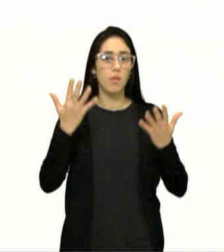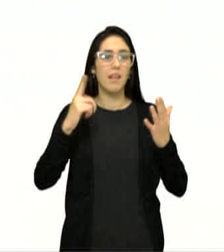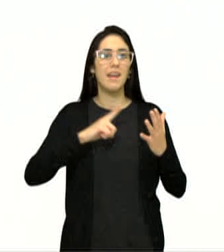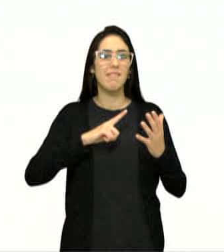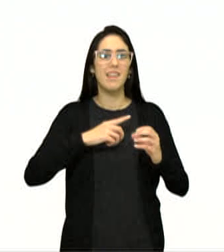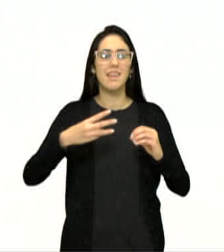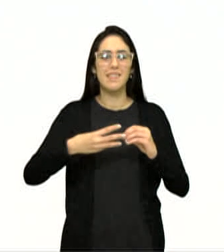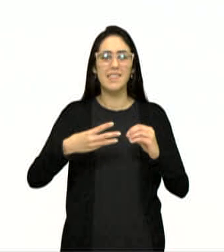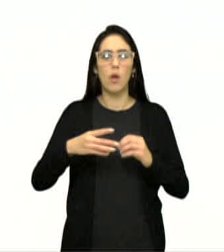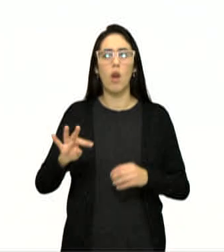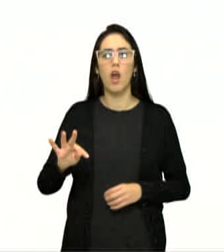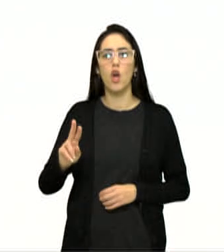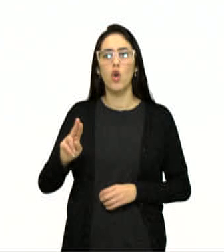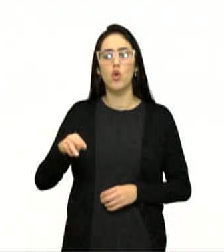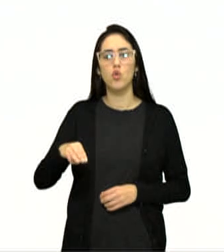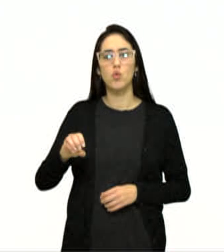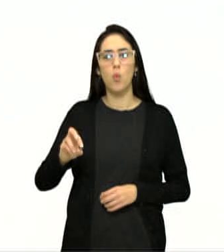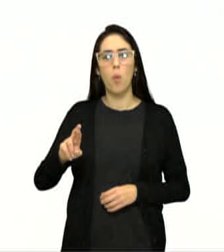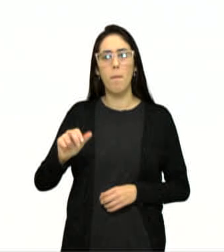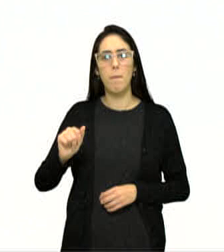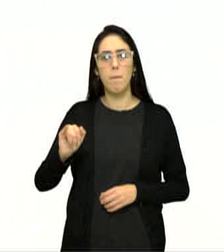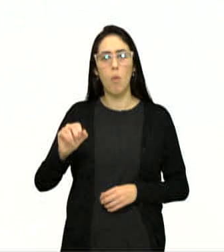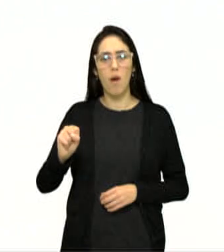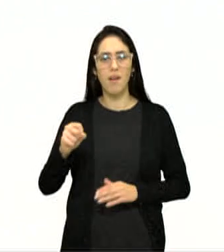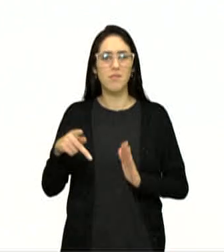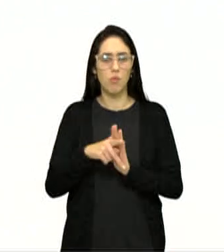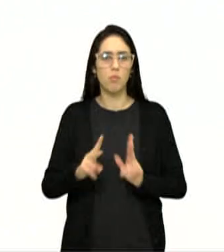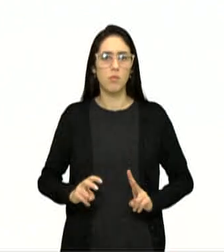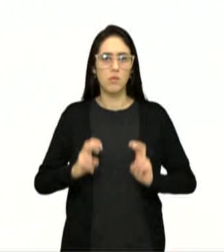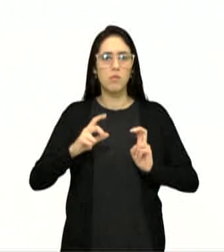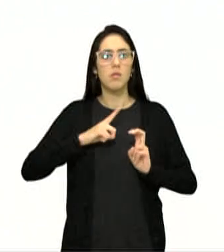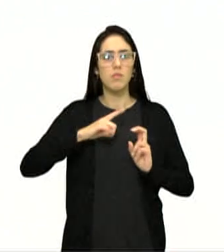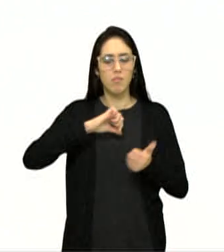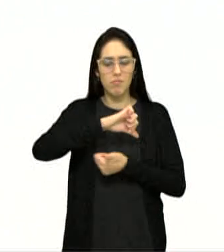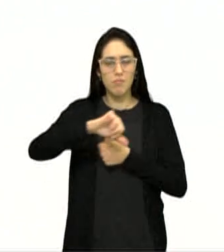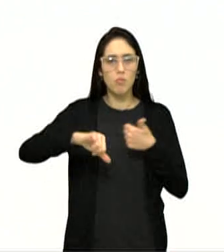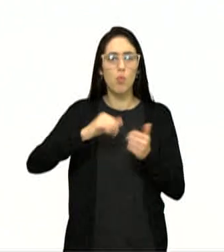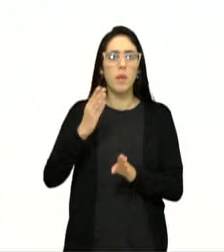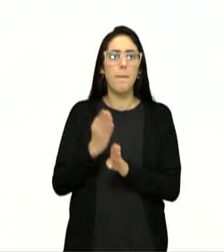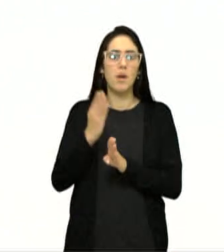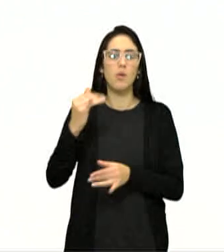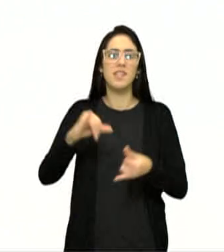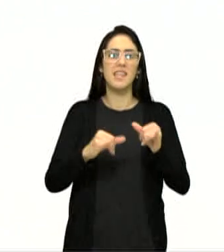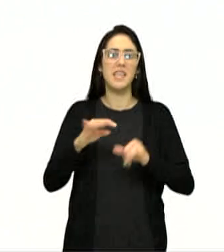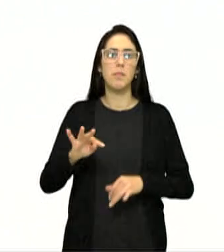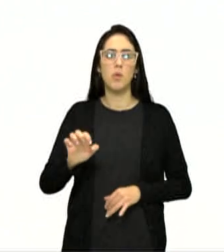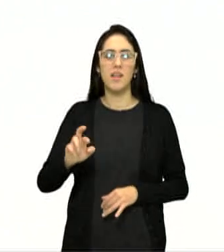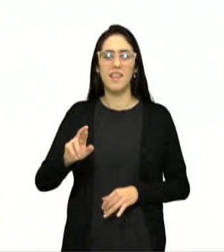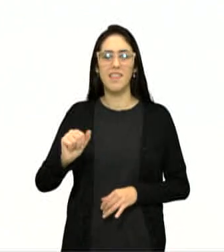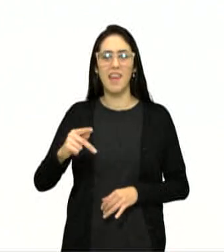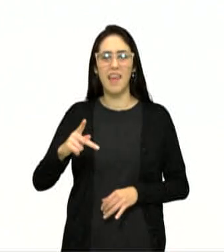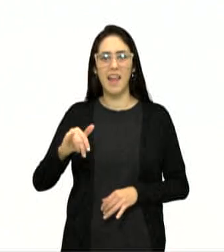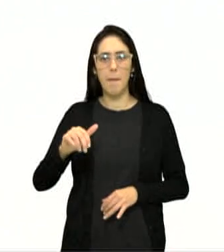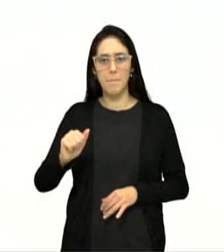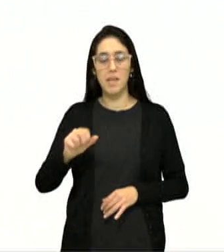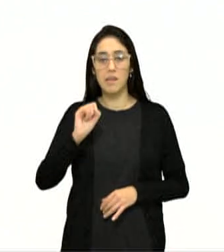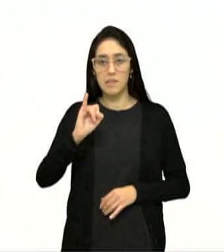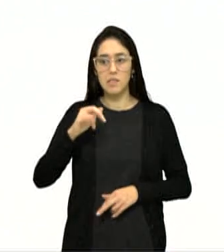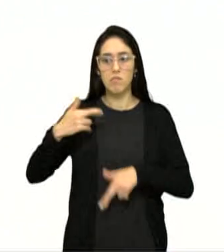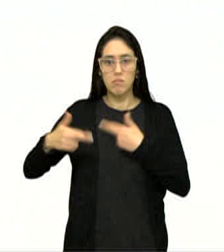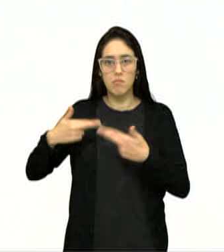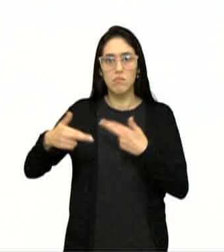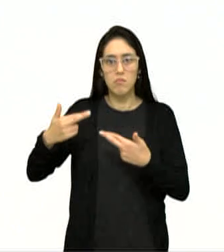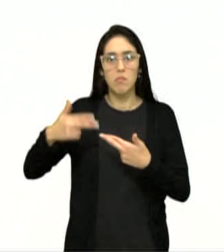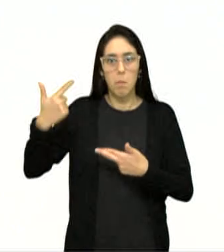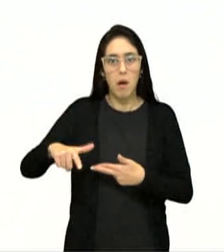né, oncogênicas, foram impedidas de sofrerem divisões celulares através da quimioterapia. Porque se elas começam a se reproduzir, fazendo cópias